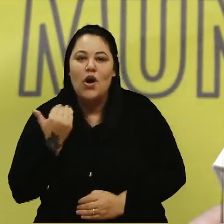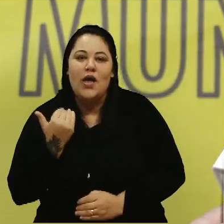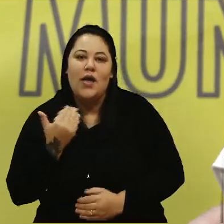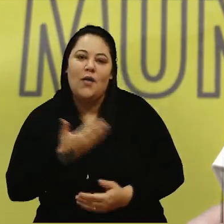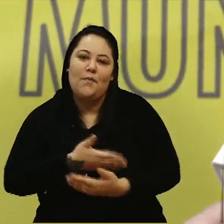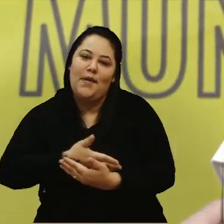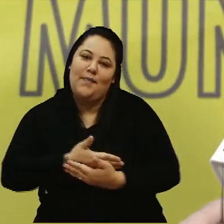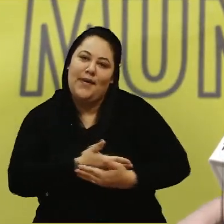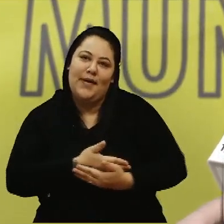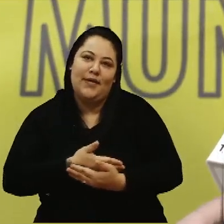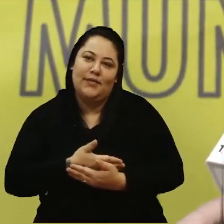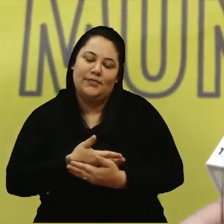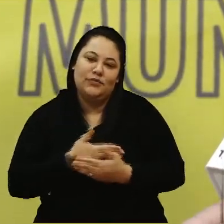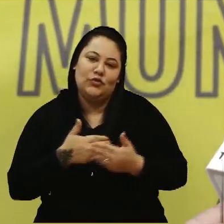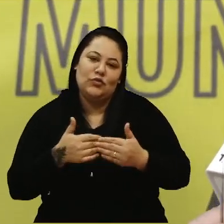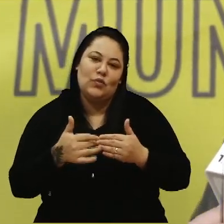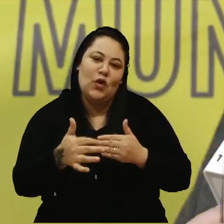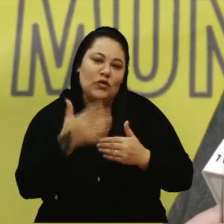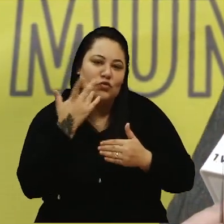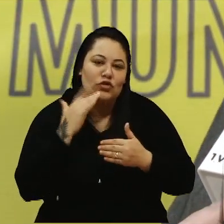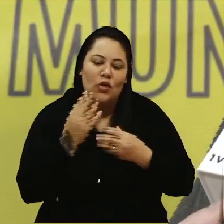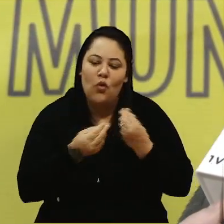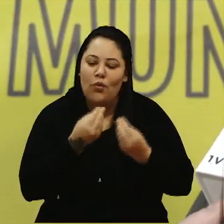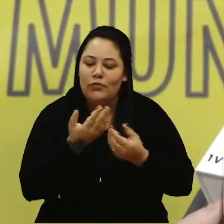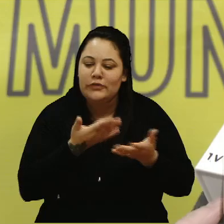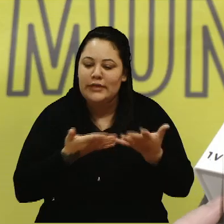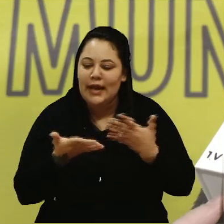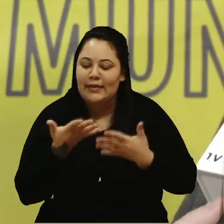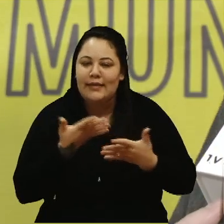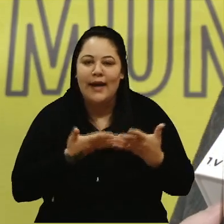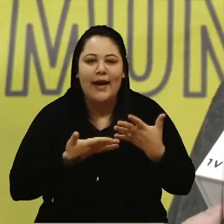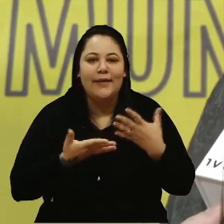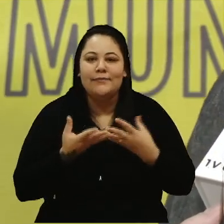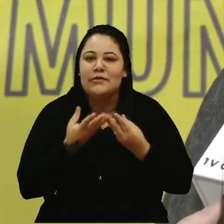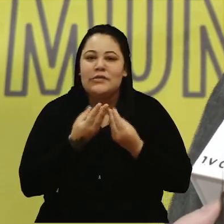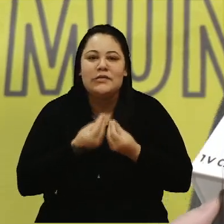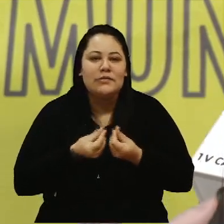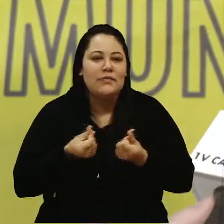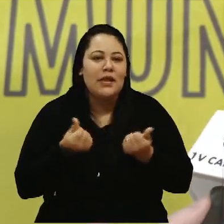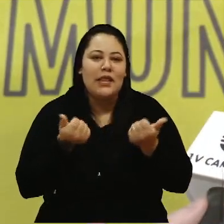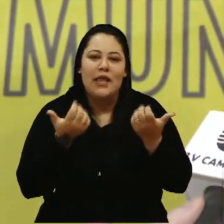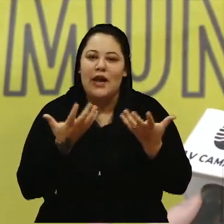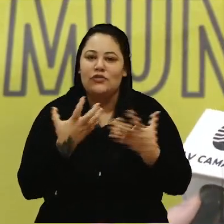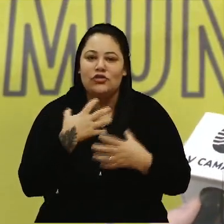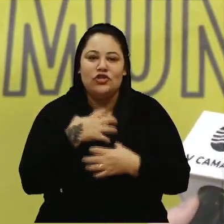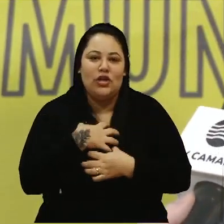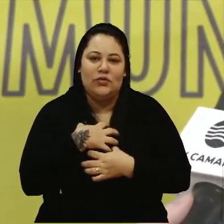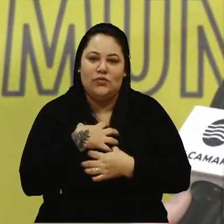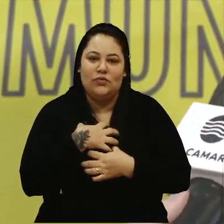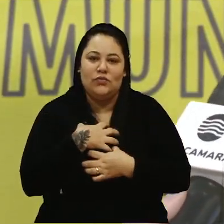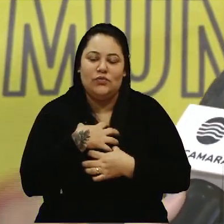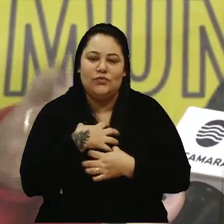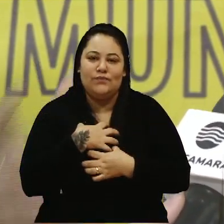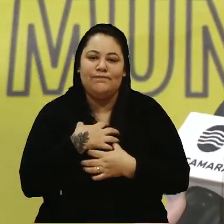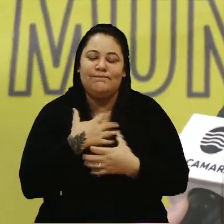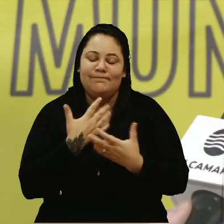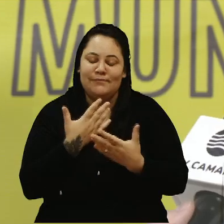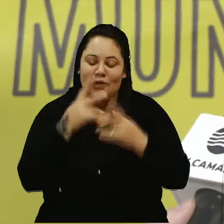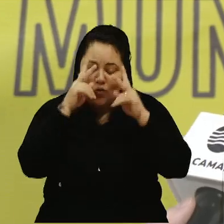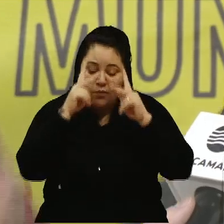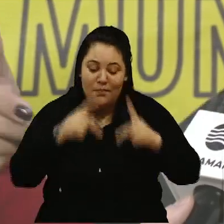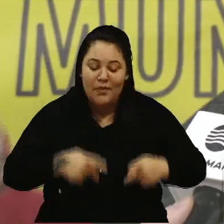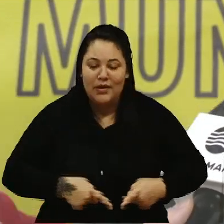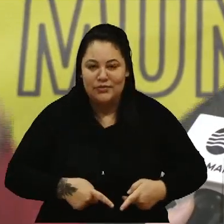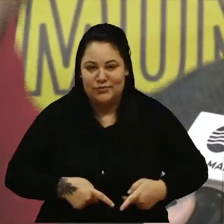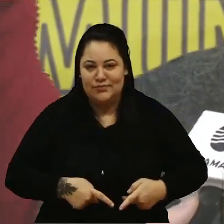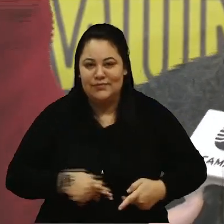falecendo ou nos próximos dias. Como é que se trata isso? Com que sensibilidade, com que humanização? Acho que humanização é a palavra. Então, a gente protocolou o projeto